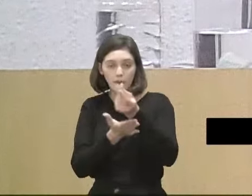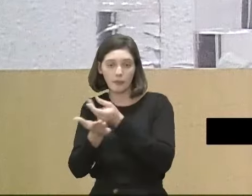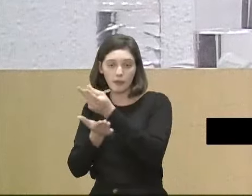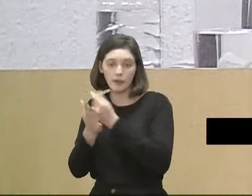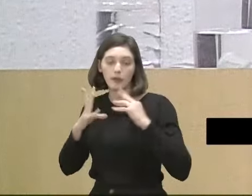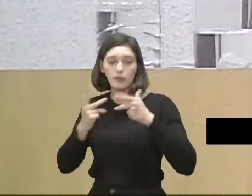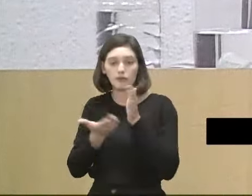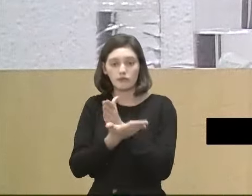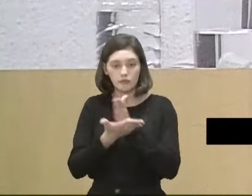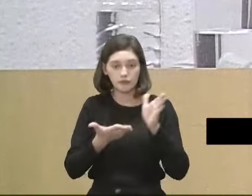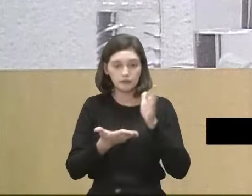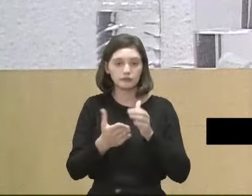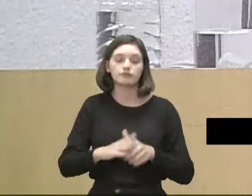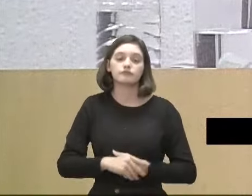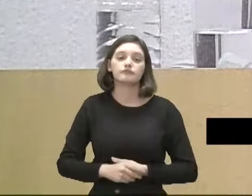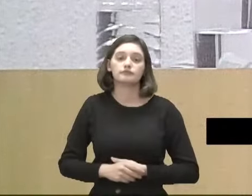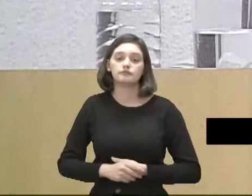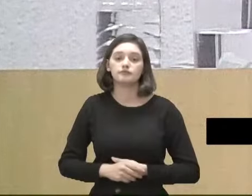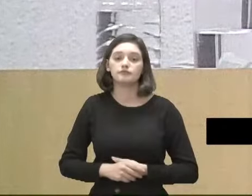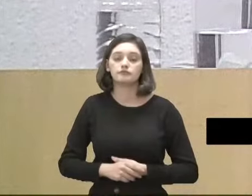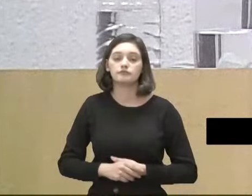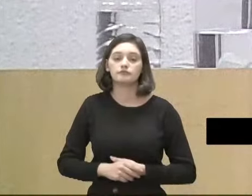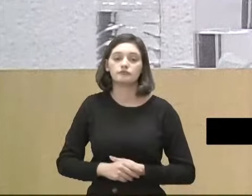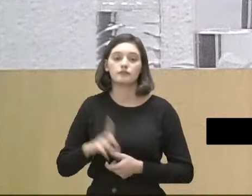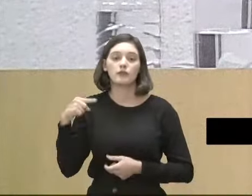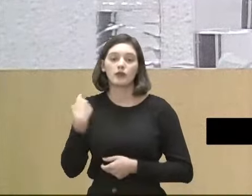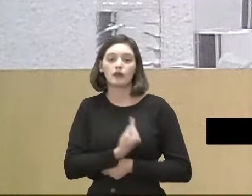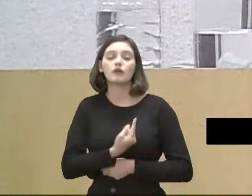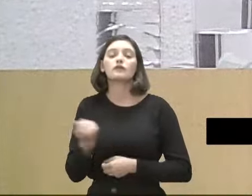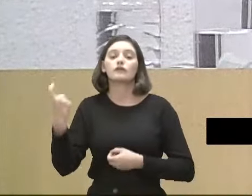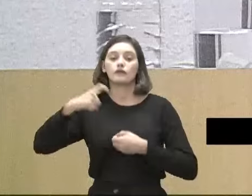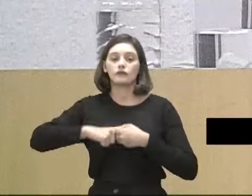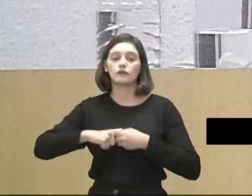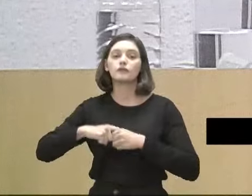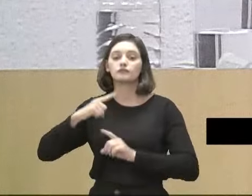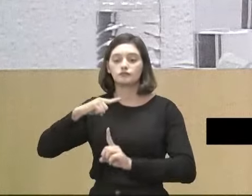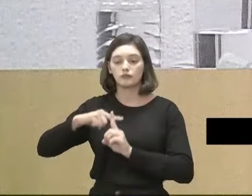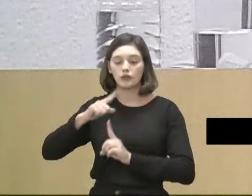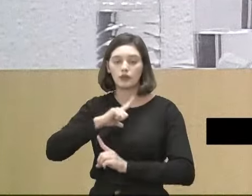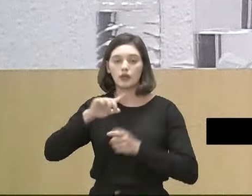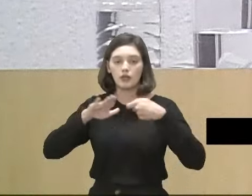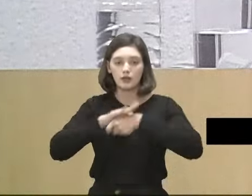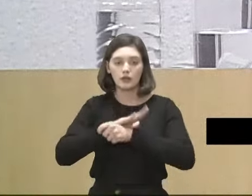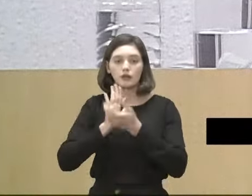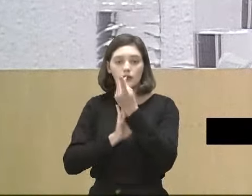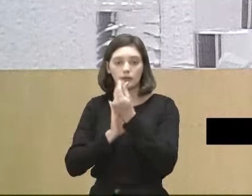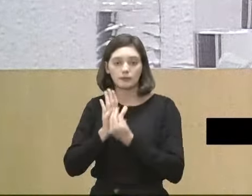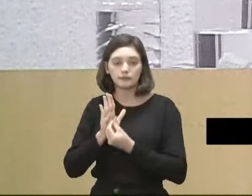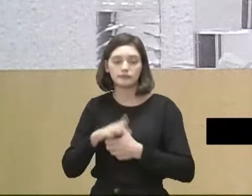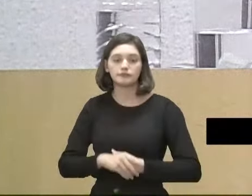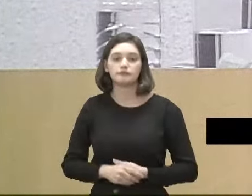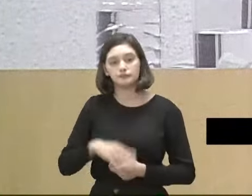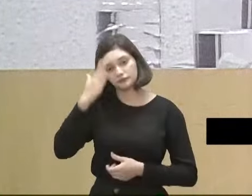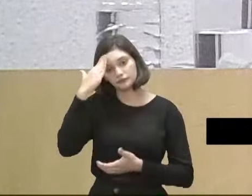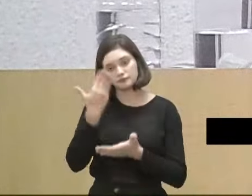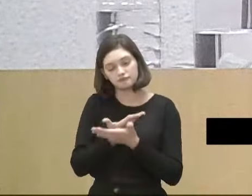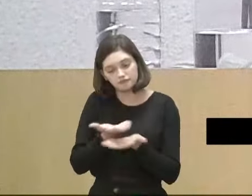os parcelamentos e as contribuições normais, a gente volta a constituir reserva financeira. Então, eu acho que é